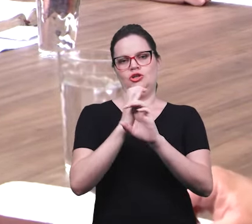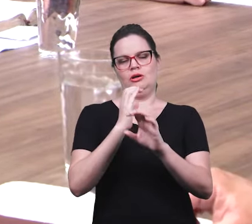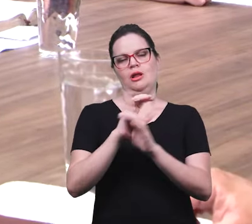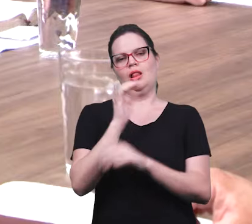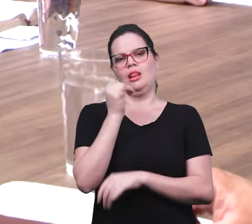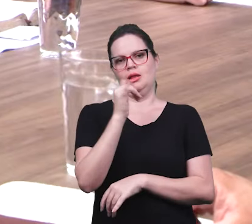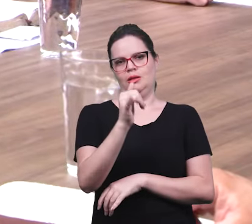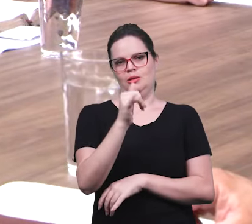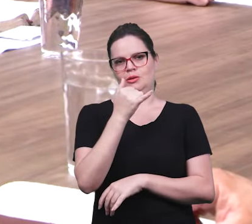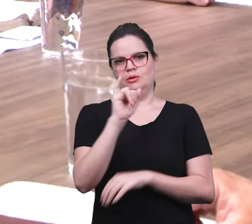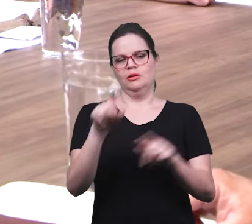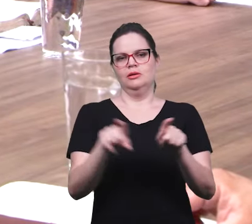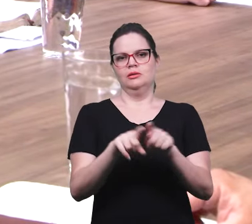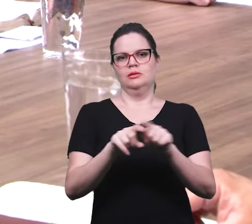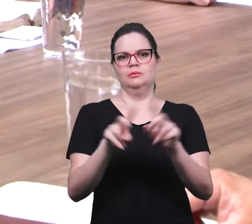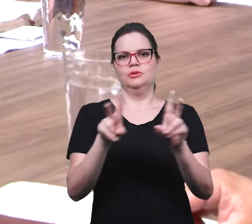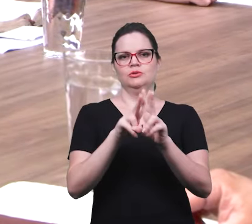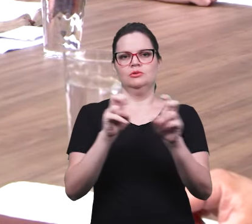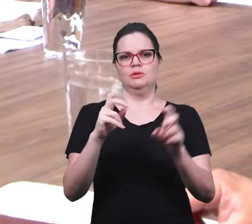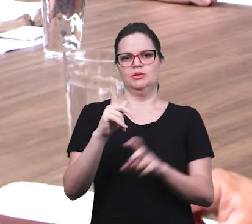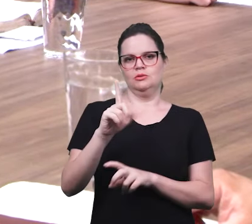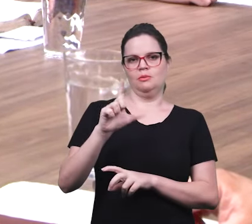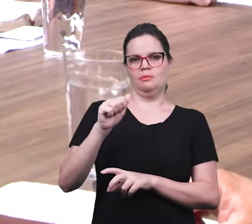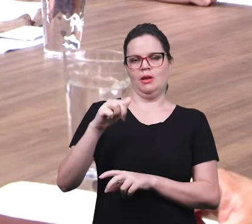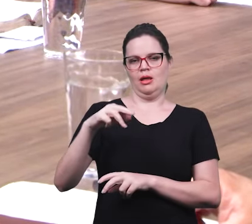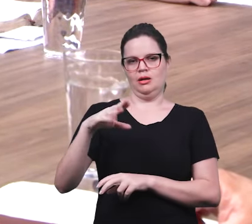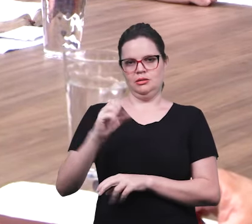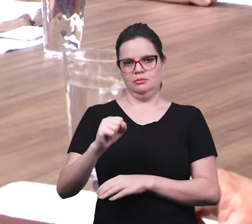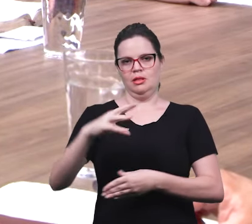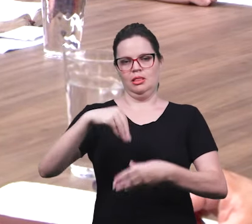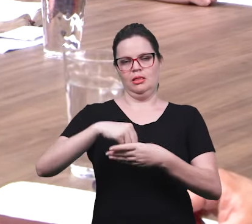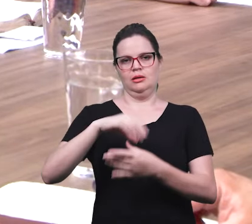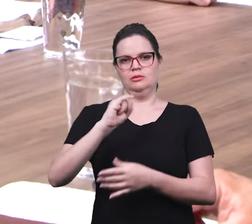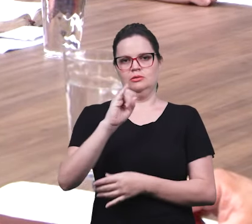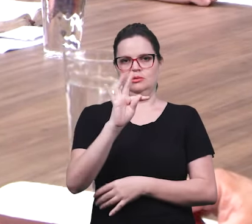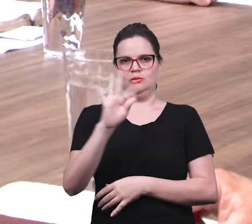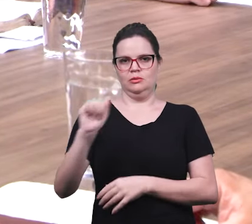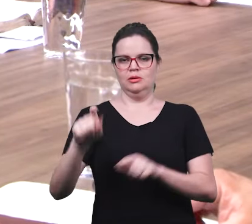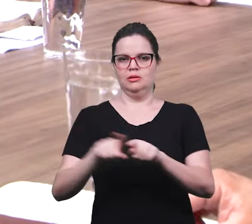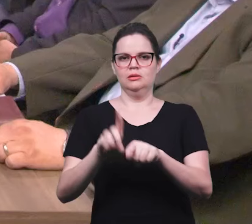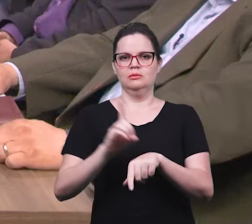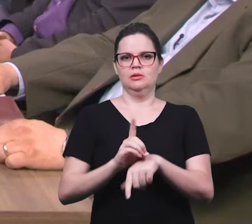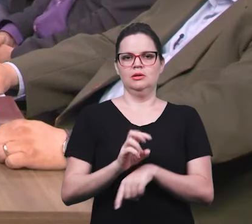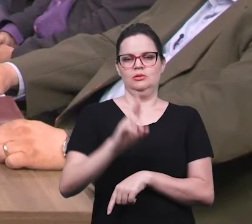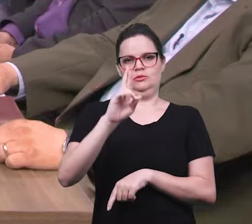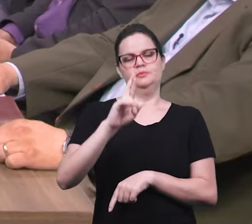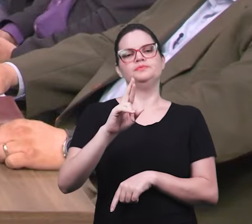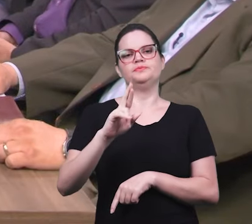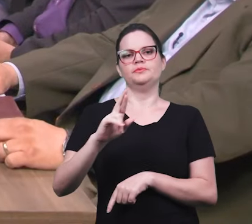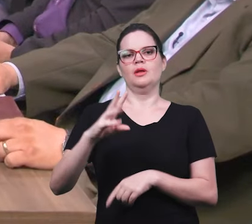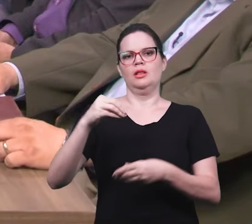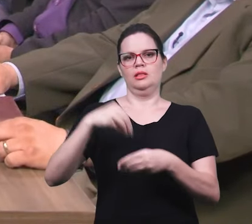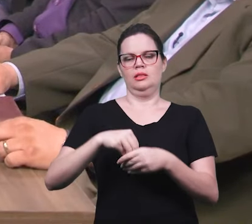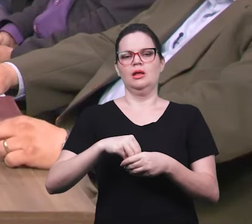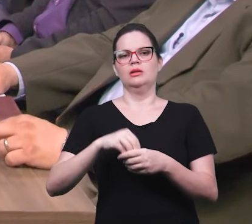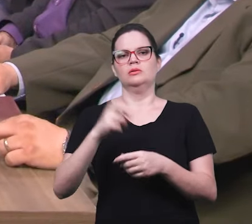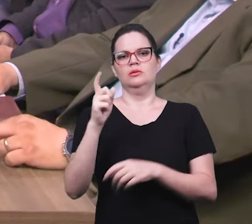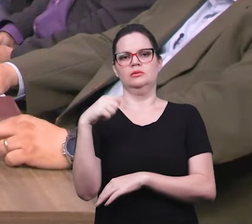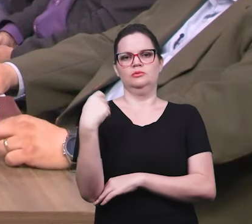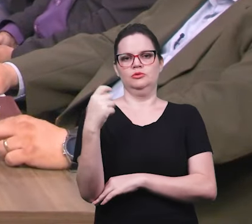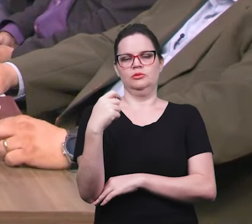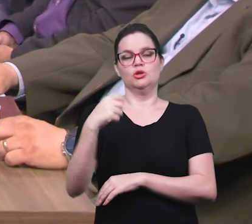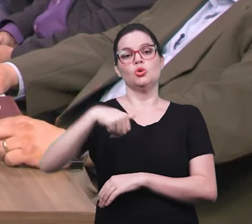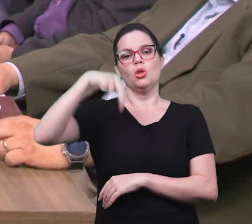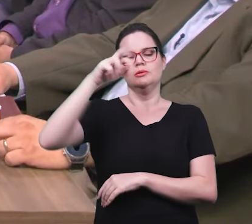em Física do Plasma pelo Instituto Tecnológico de Aeronáutica, o ITA, e tem doutorado em Telecomunicações pela Universidade Federal do Rio Grande